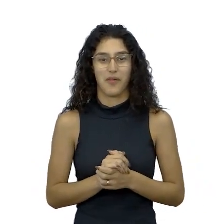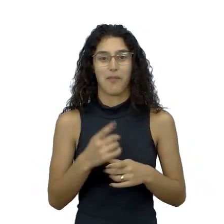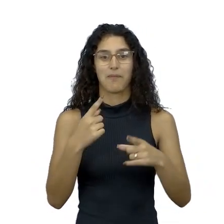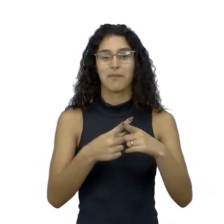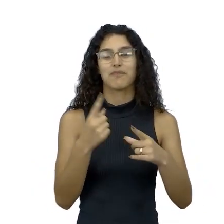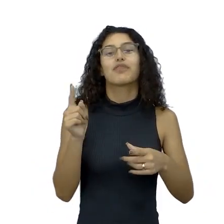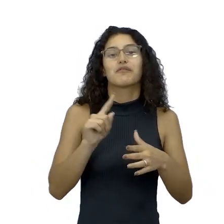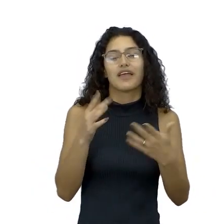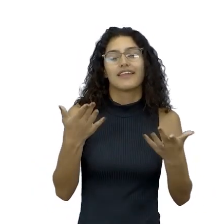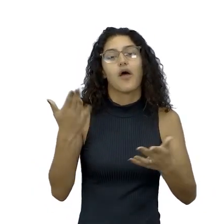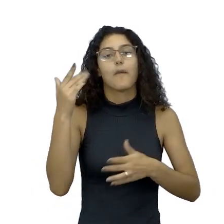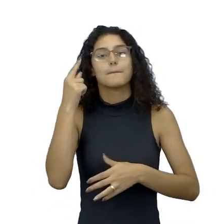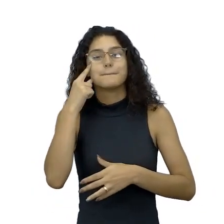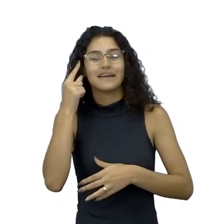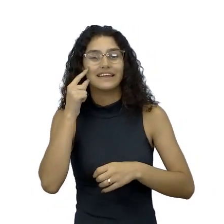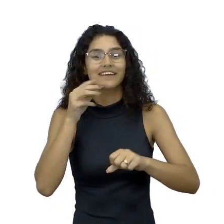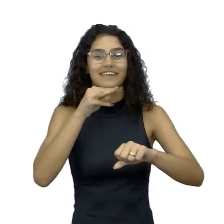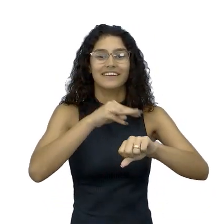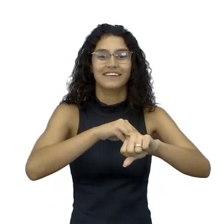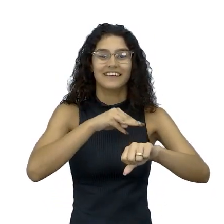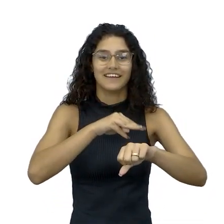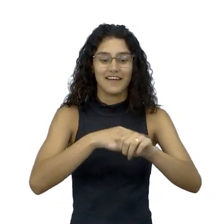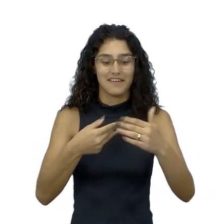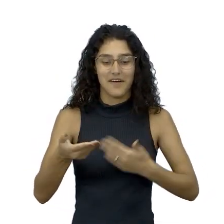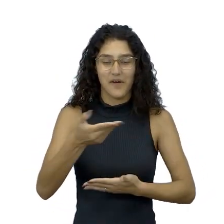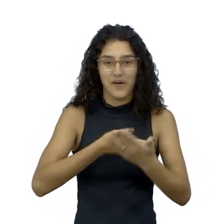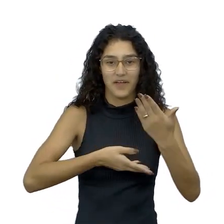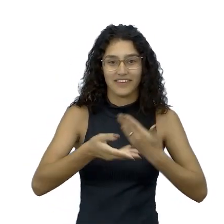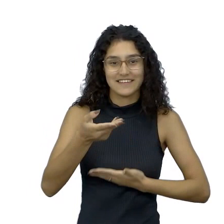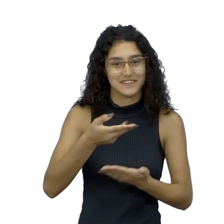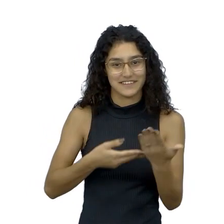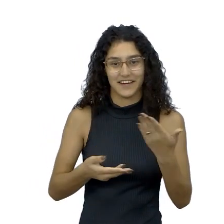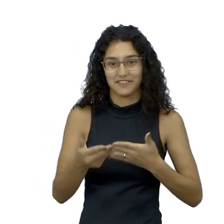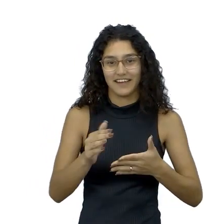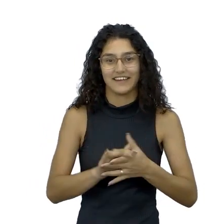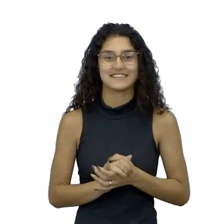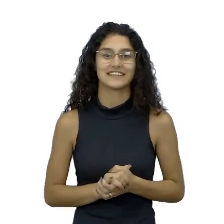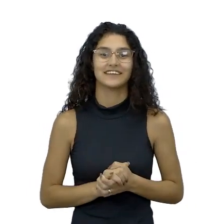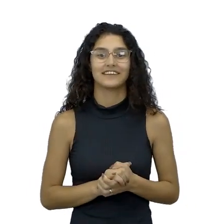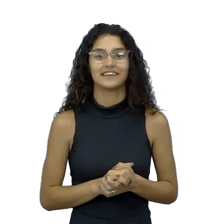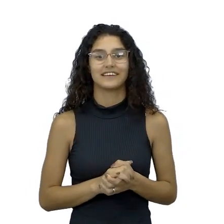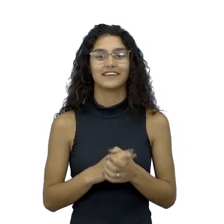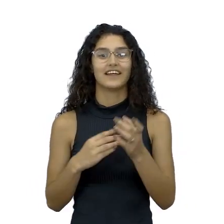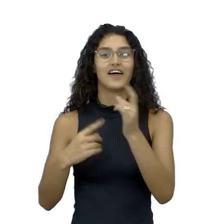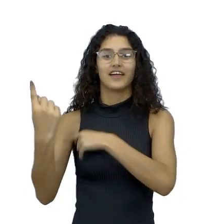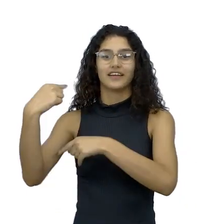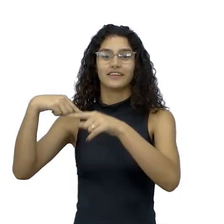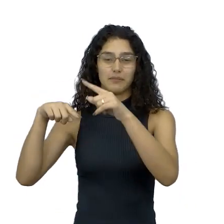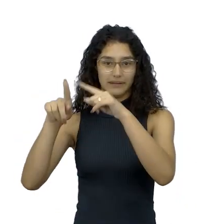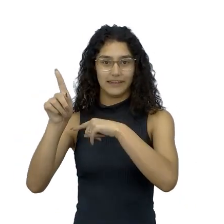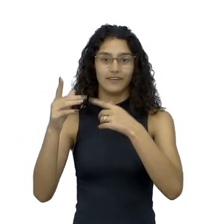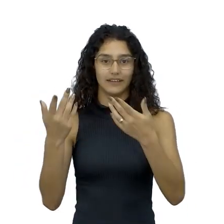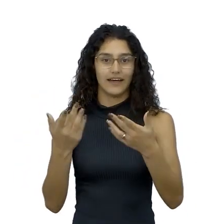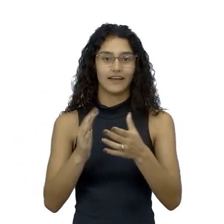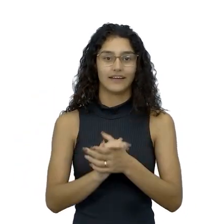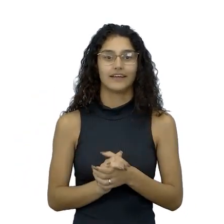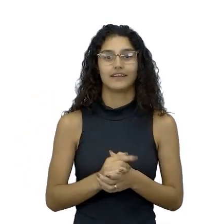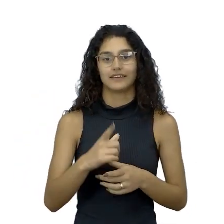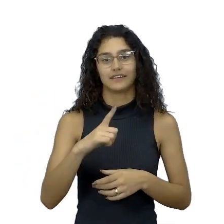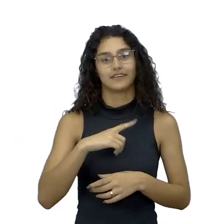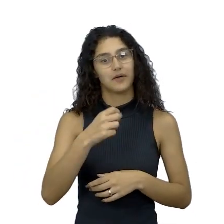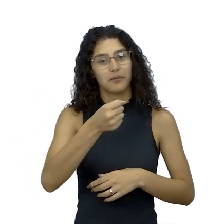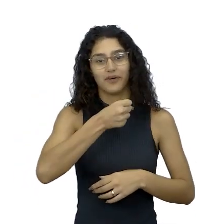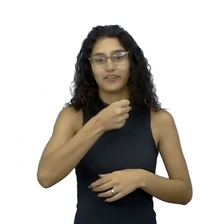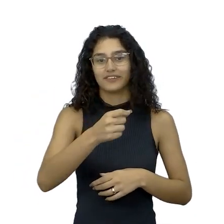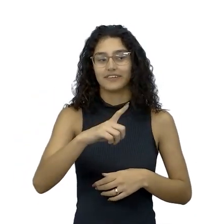não, então, pensar em momentos para compartilhamento de experiências e desenvolvimento de narrativas sobre os conhecimentos prévios